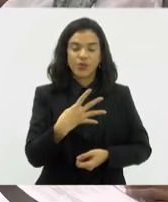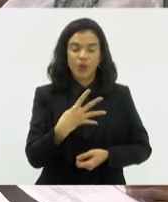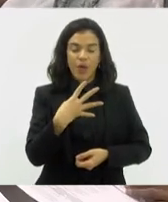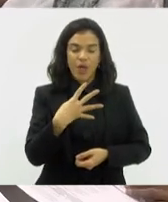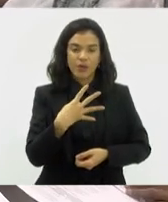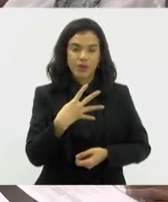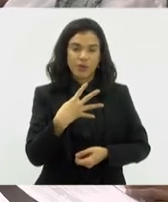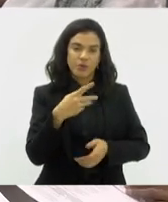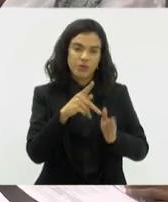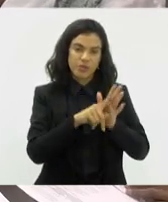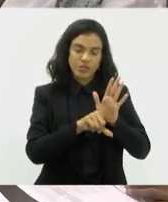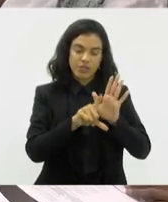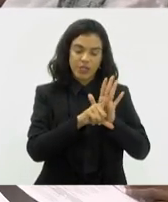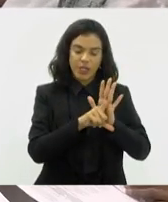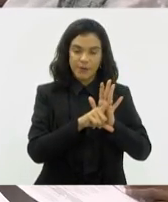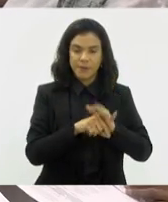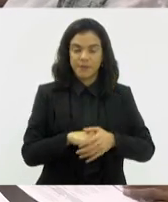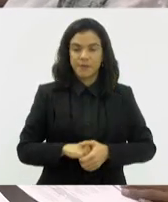pauta.